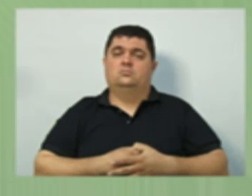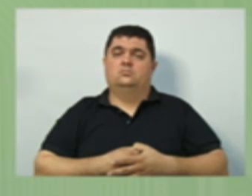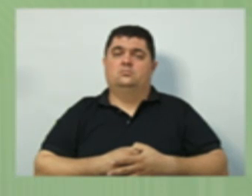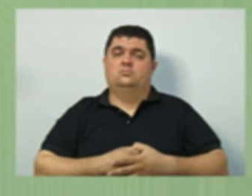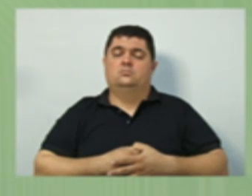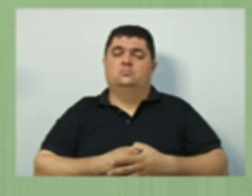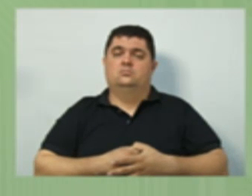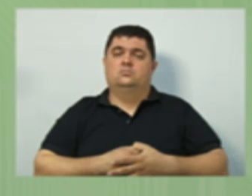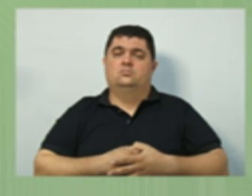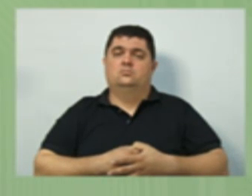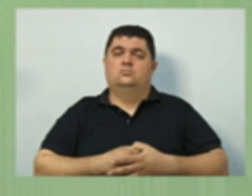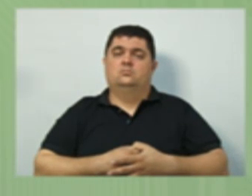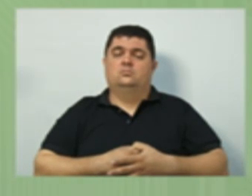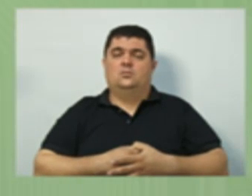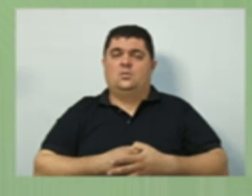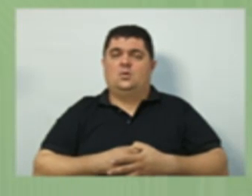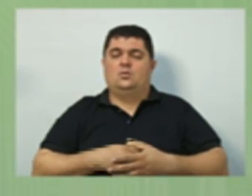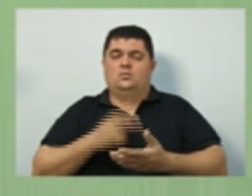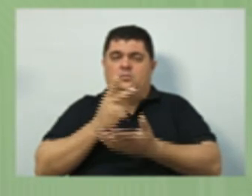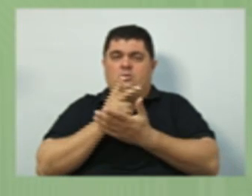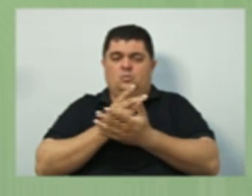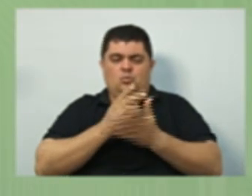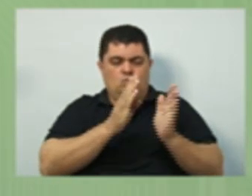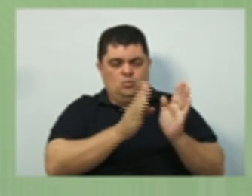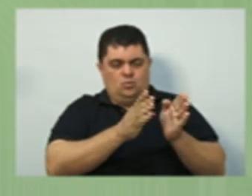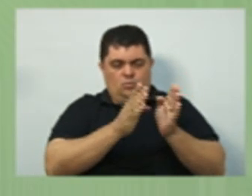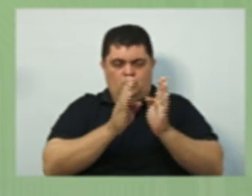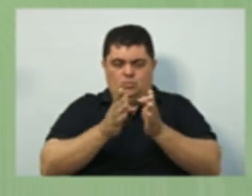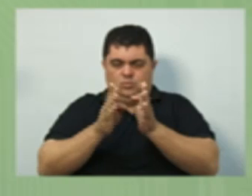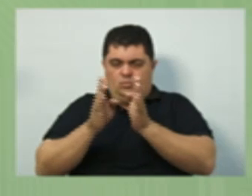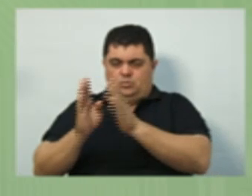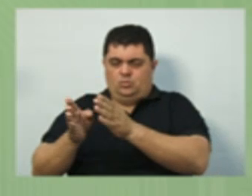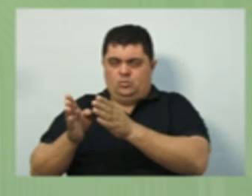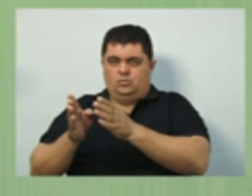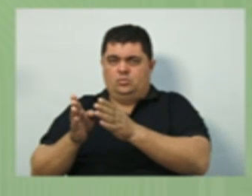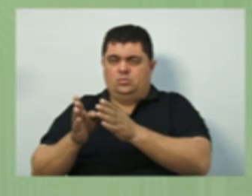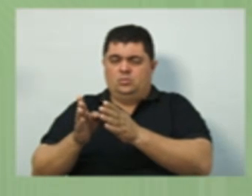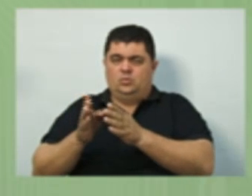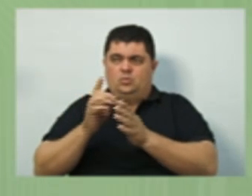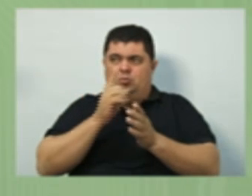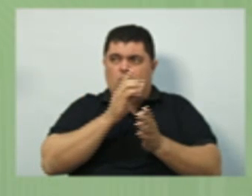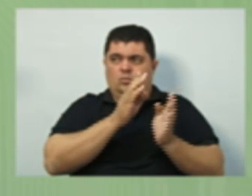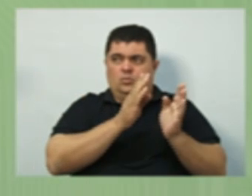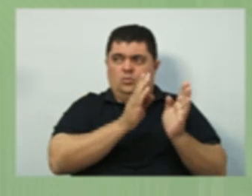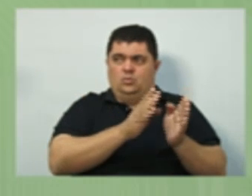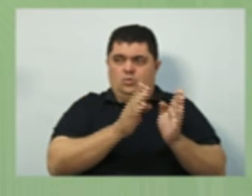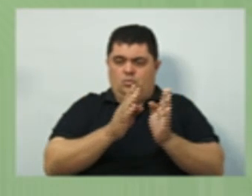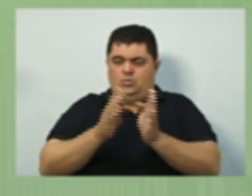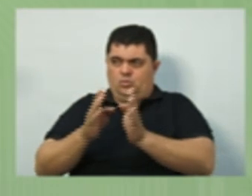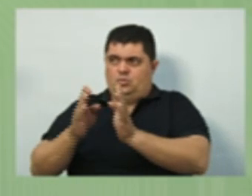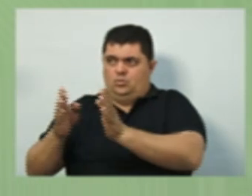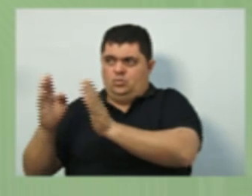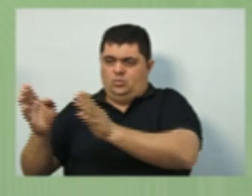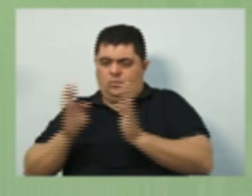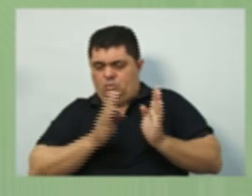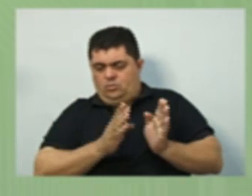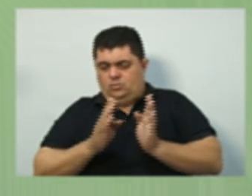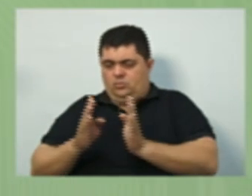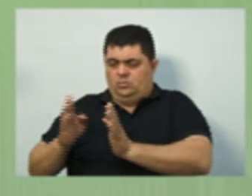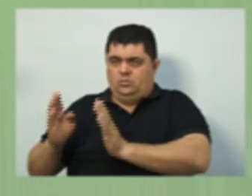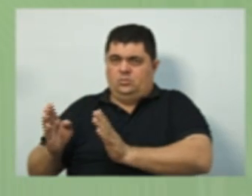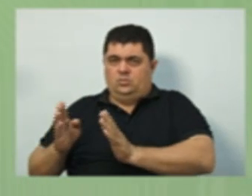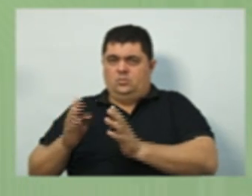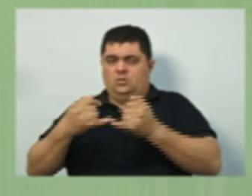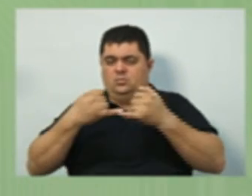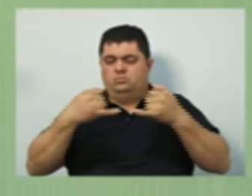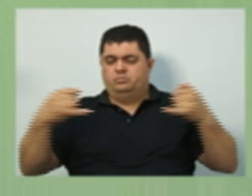Estão trabalhando um atrás do outro. Veja, em uma linha. Você consegue perceber uma linha aí, né? Essa linha é chamada